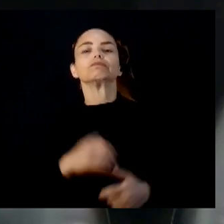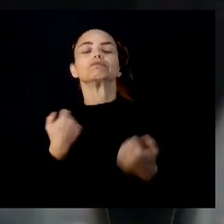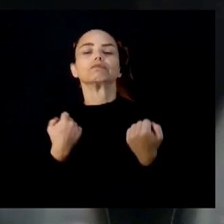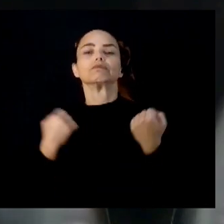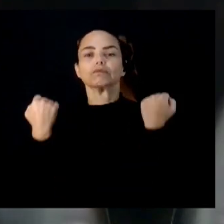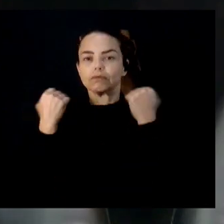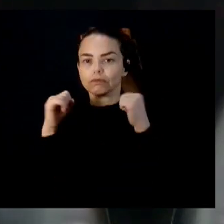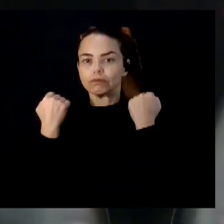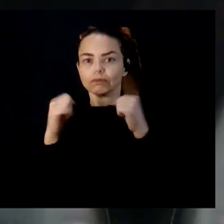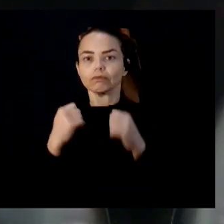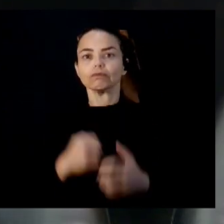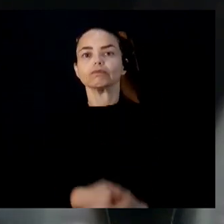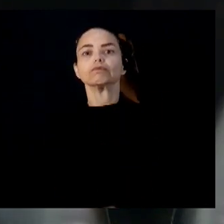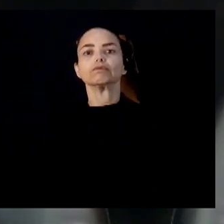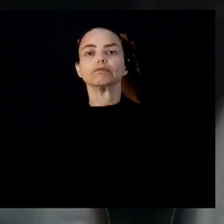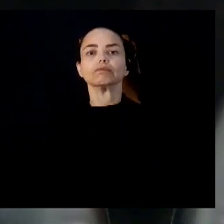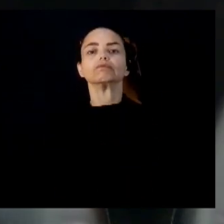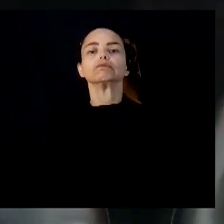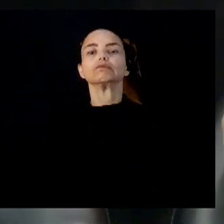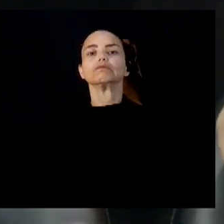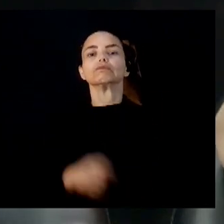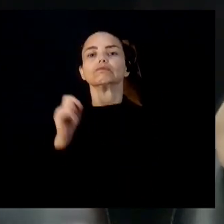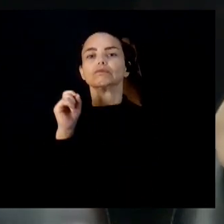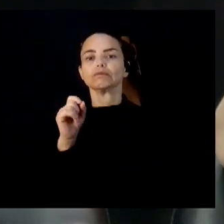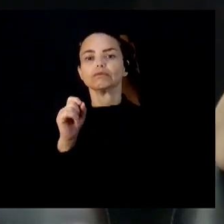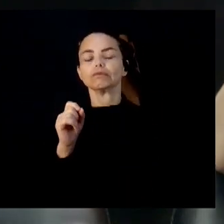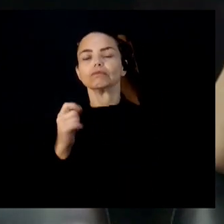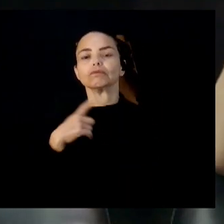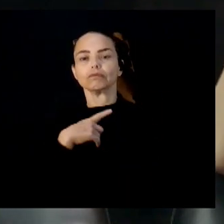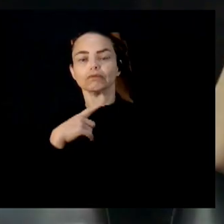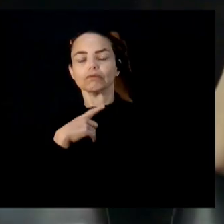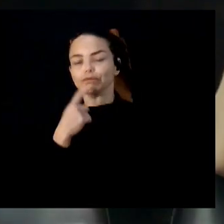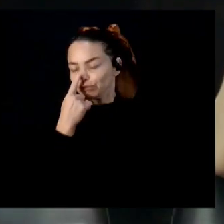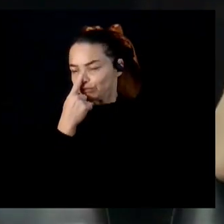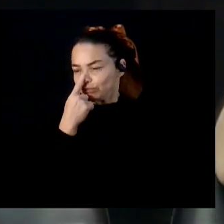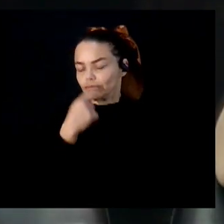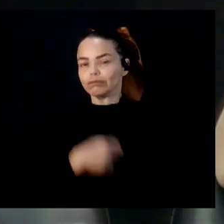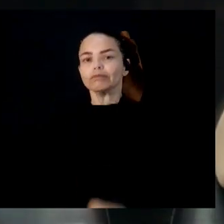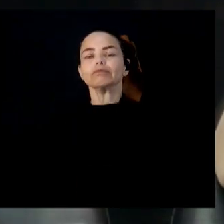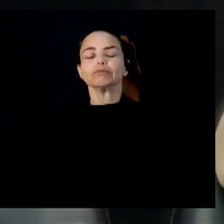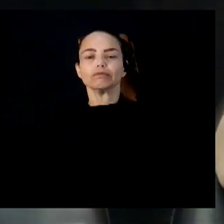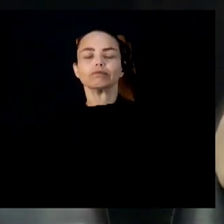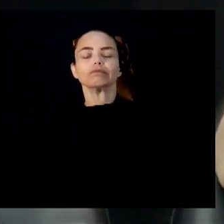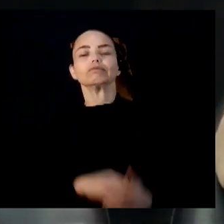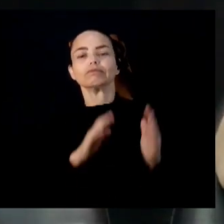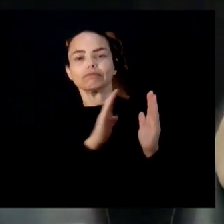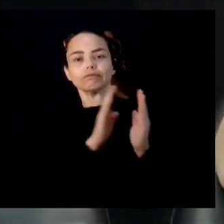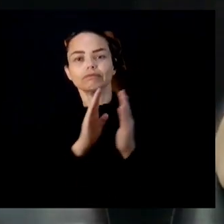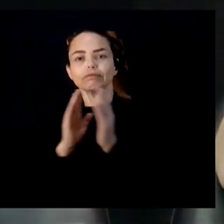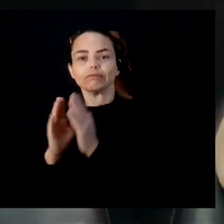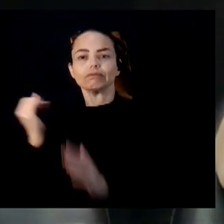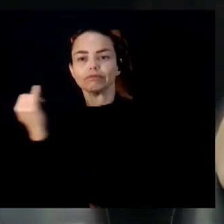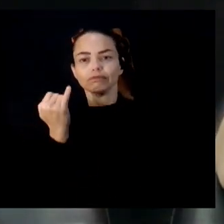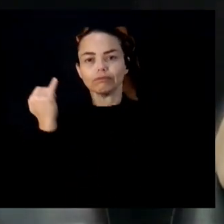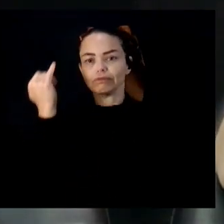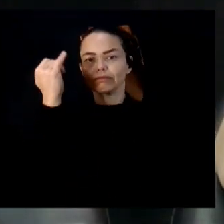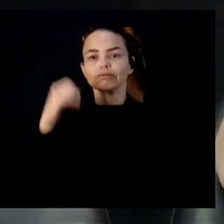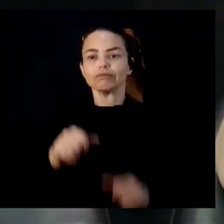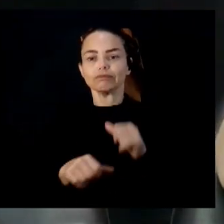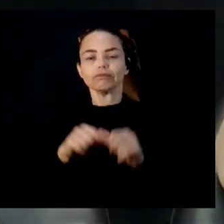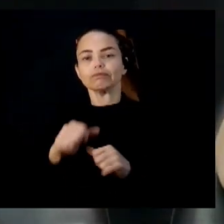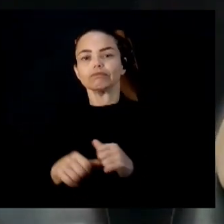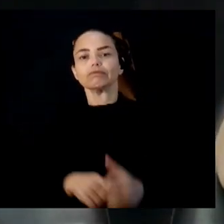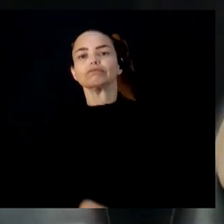Mas o que você cria de intimidade nesses momentos é muito importante, que vai mudar toda a dinâmica do